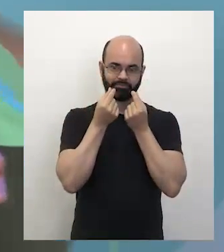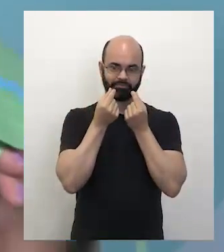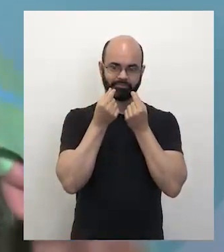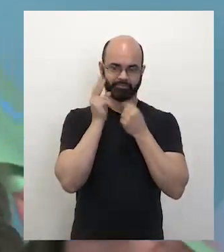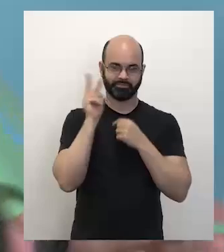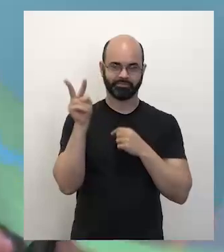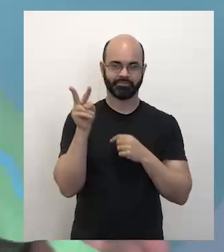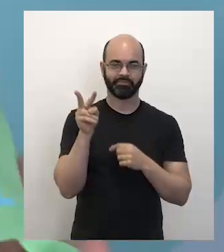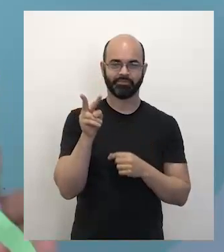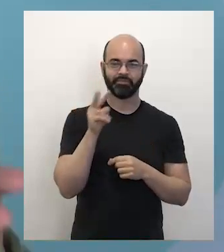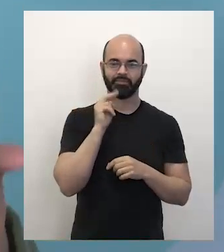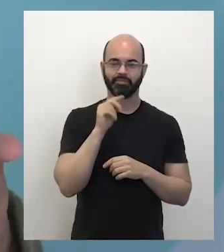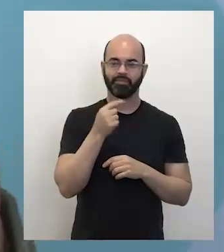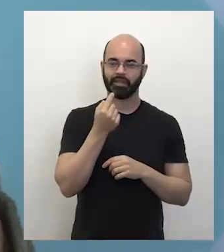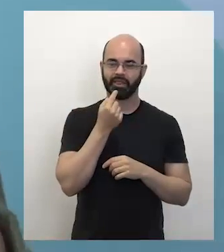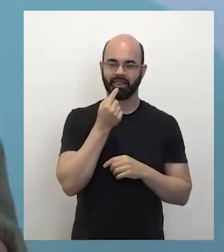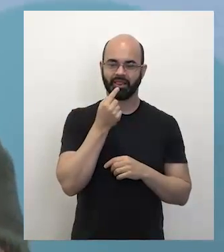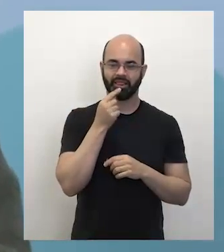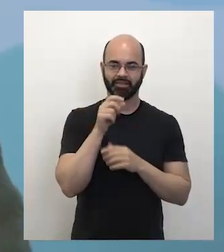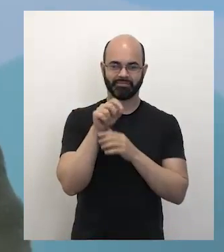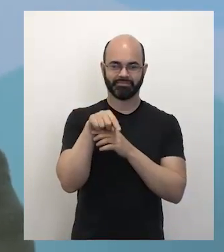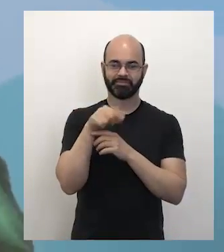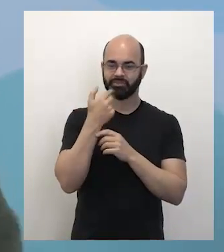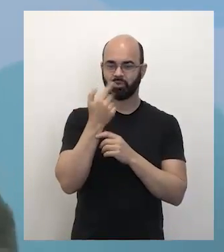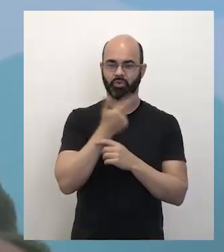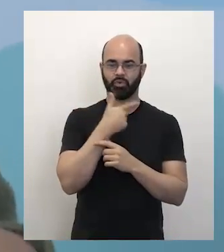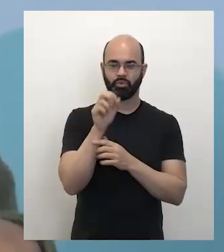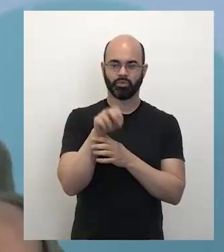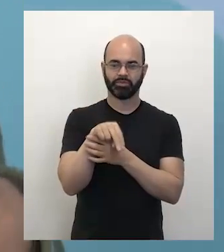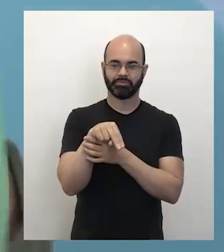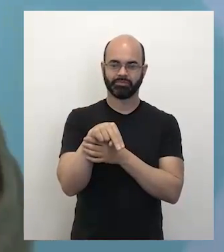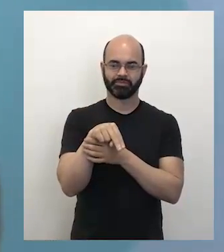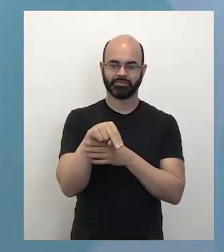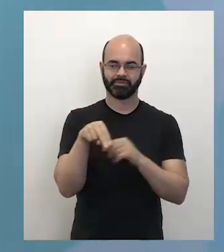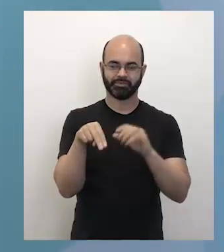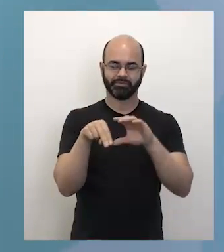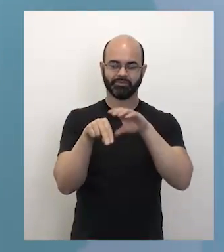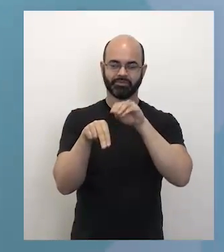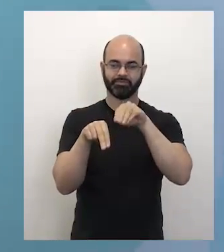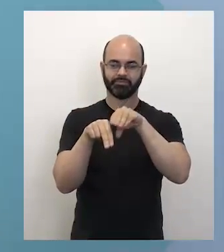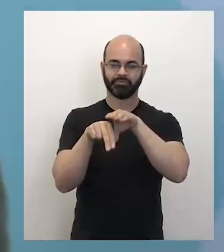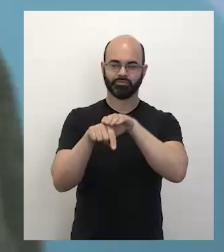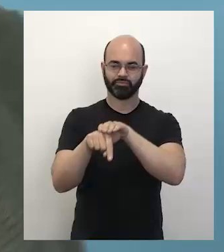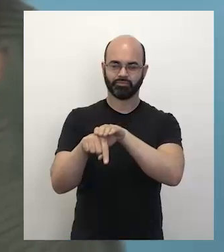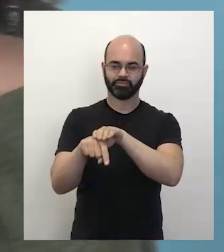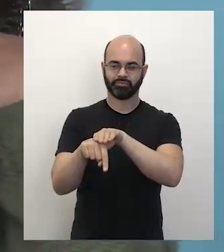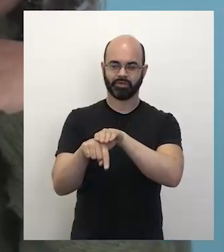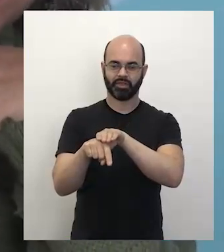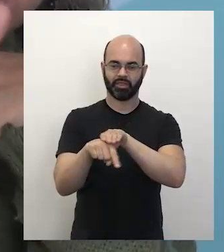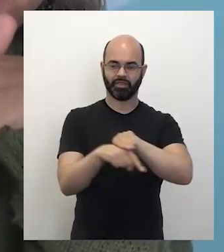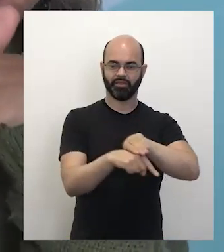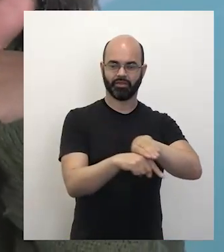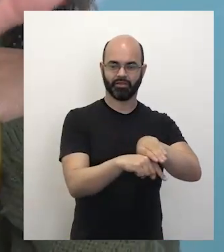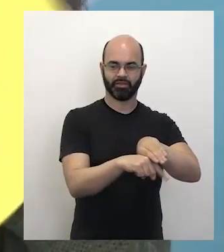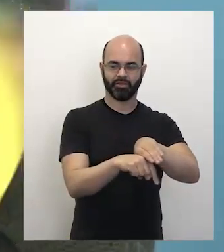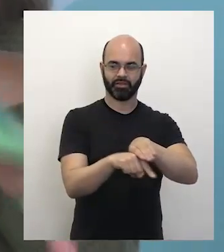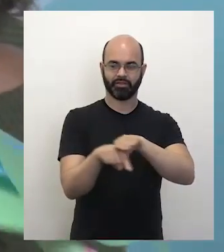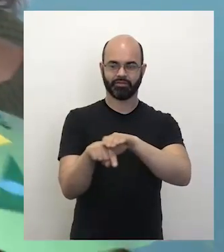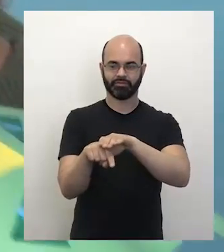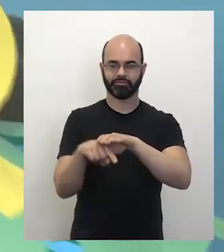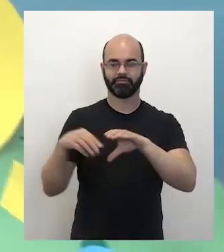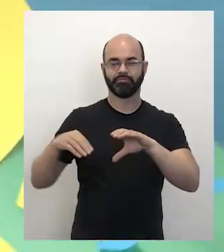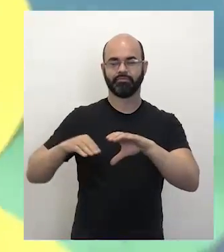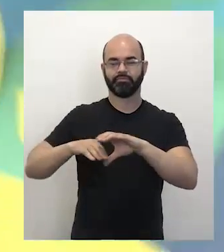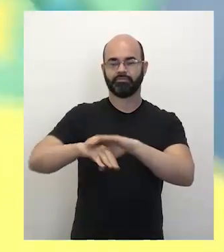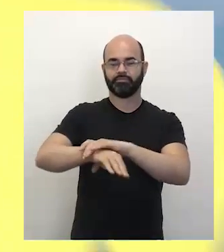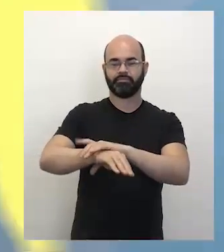A linguinha, que pode ser de outra cor, ó. Fiz, né? E coloquei ela já no meu braço, tá vendo, ó? E aí,